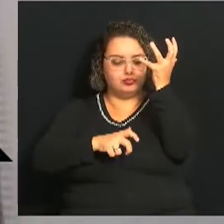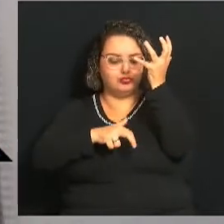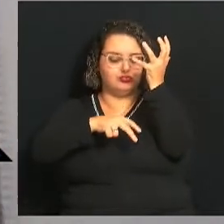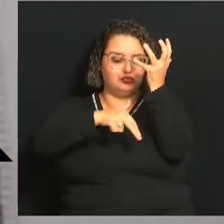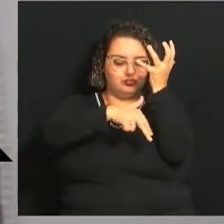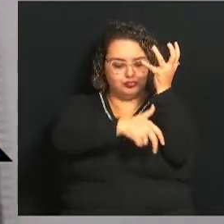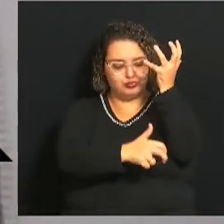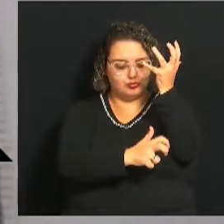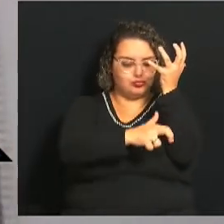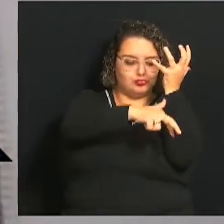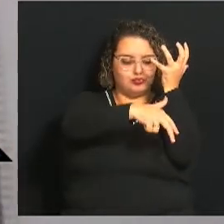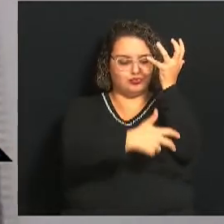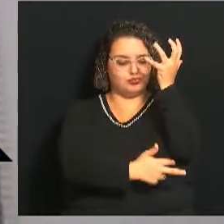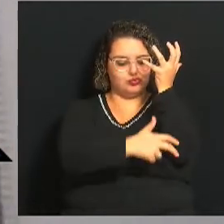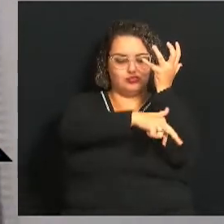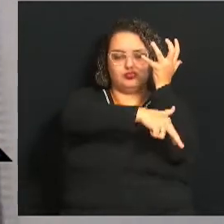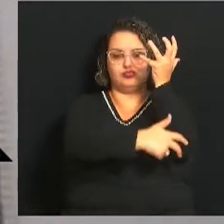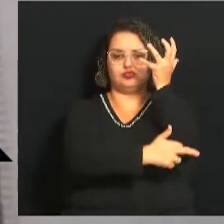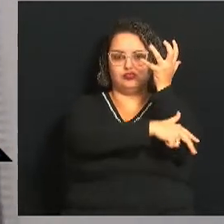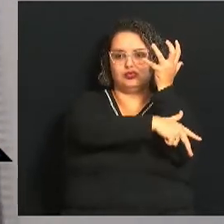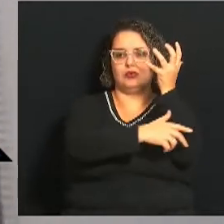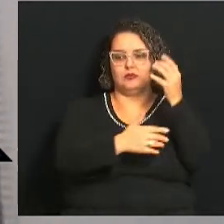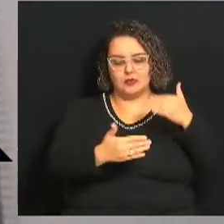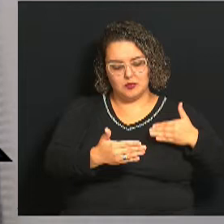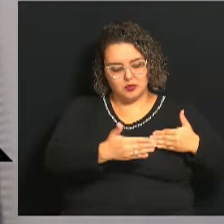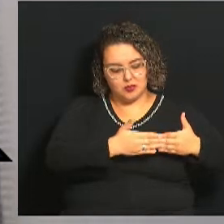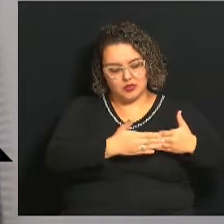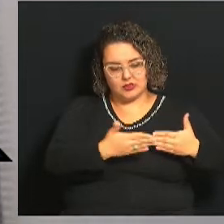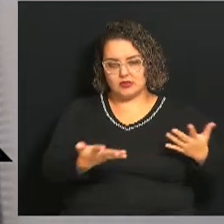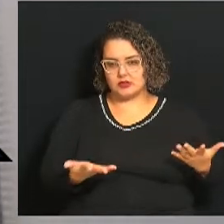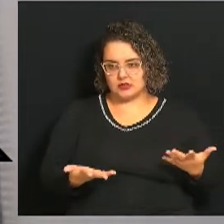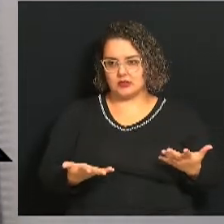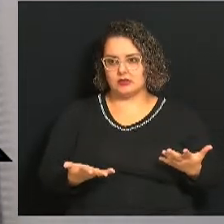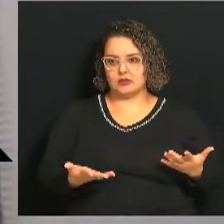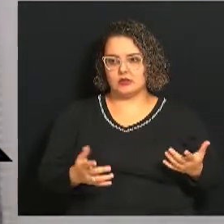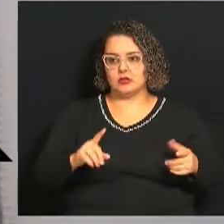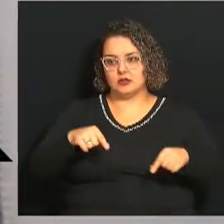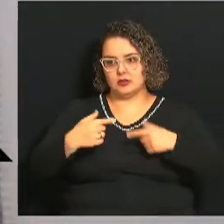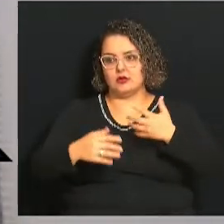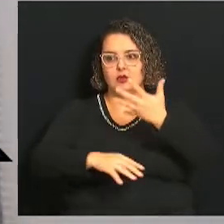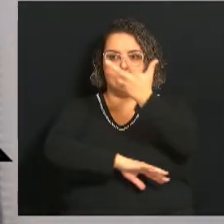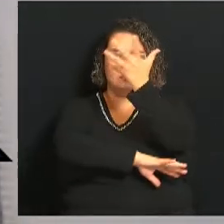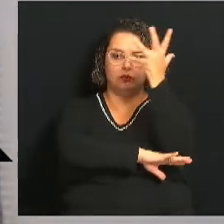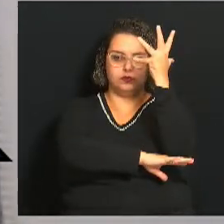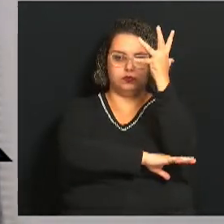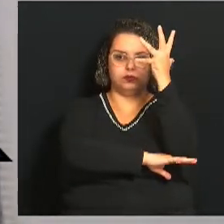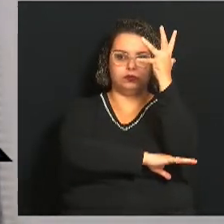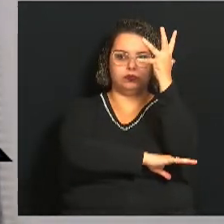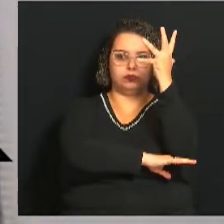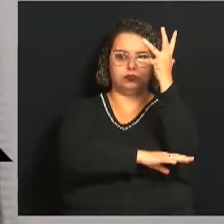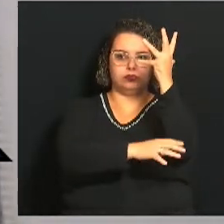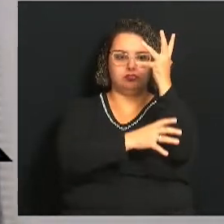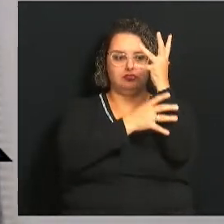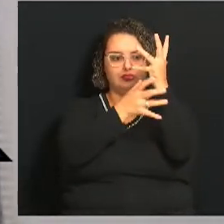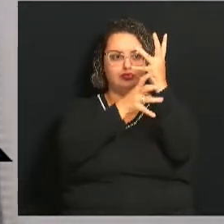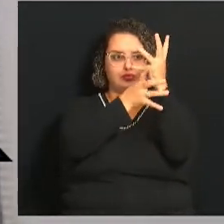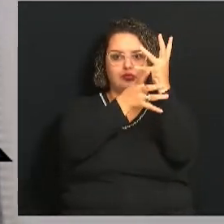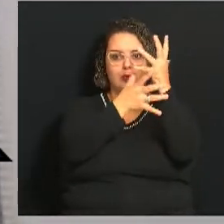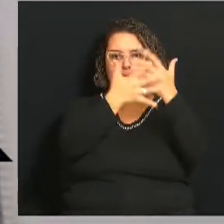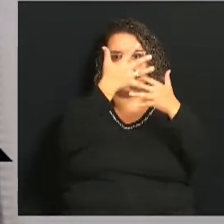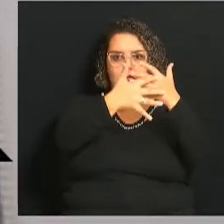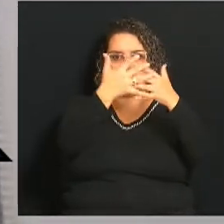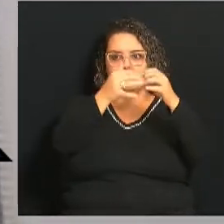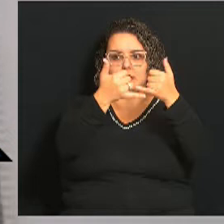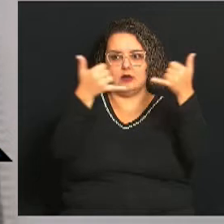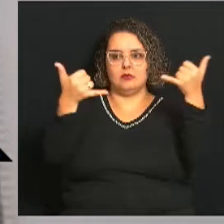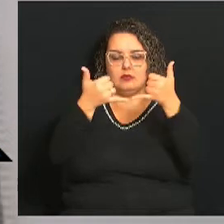é estreita, vamos falar assim, né? E tem outras árvores que são maiores e a copa está mais em cima, que atrapalha a fiação. Então, como